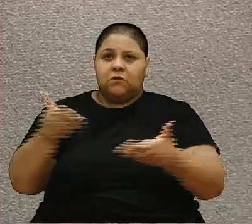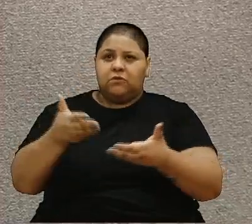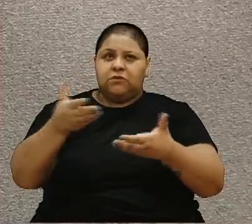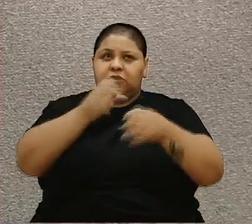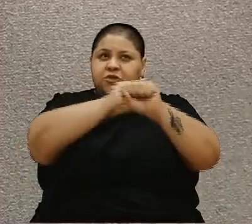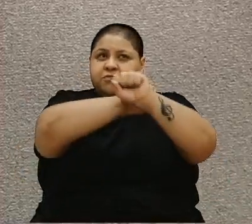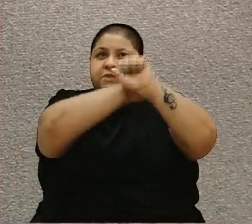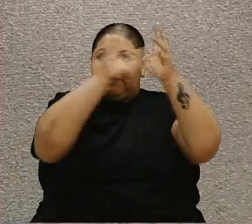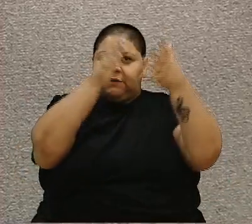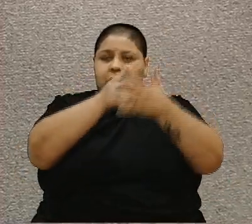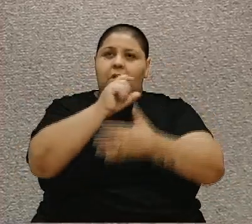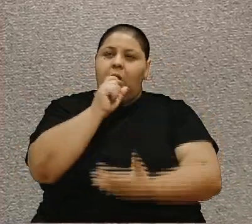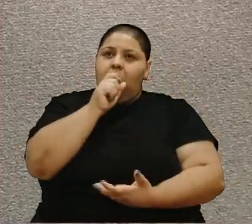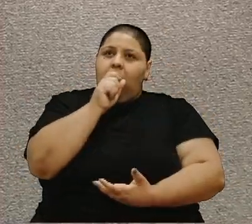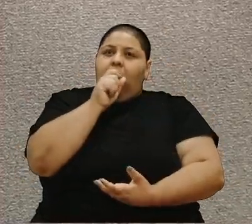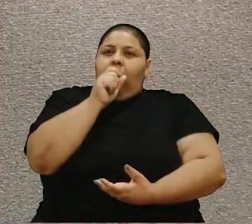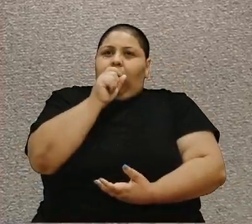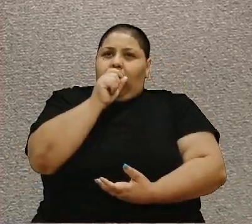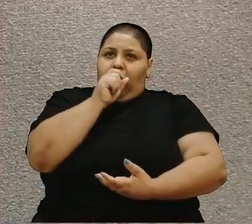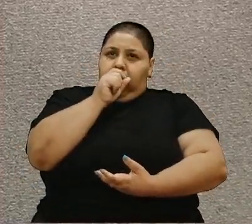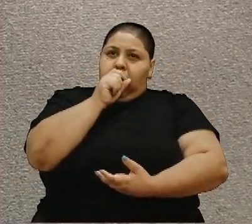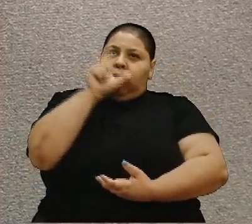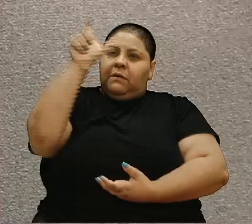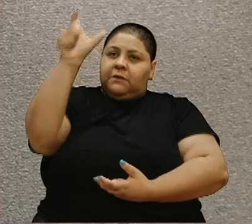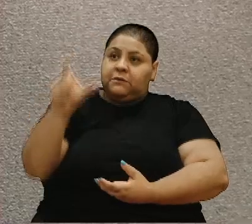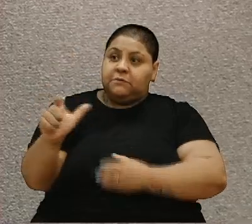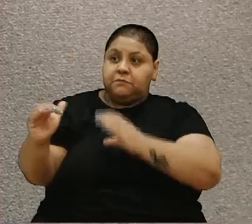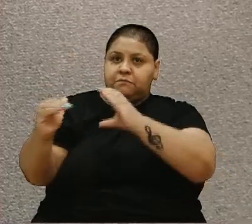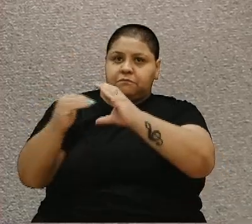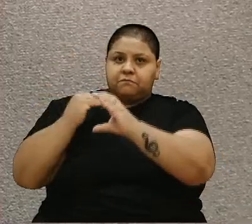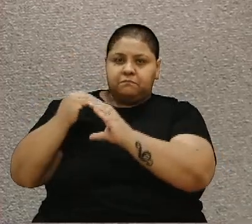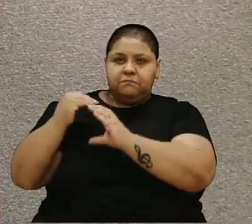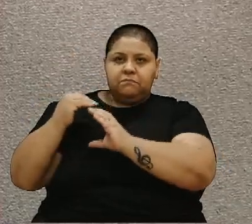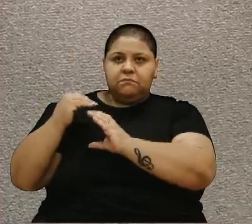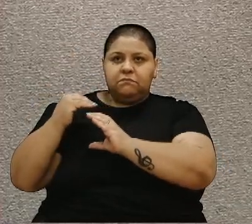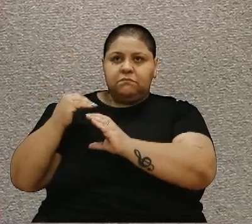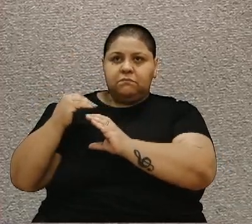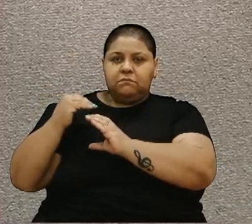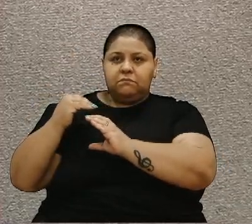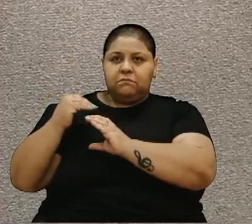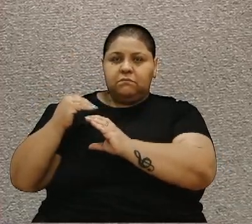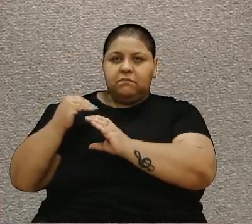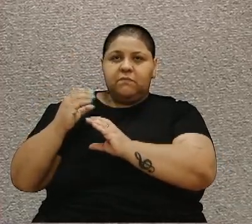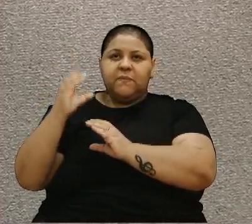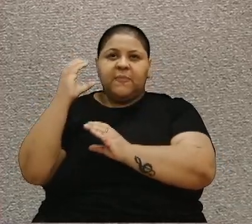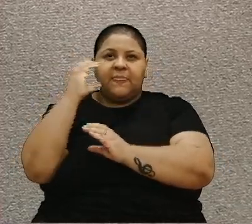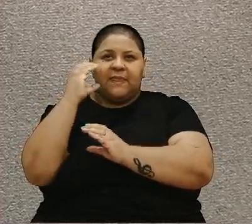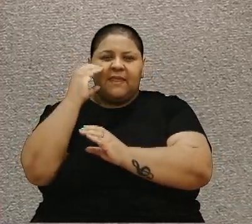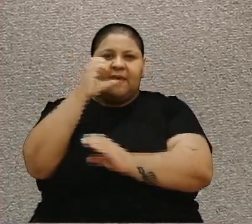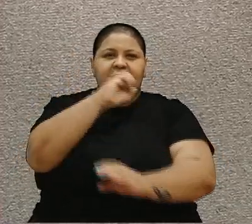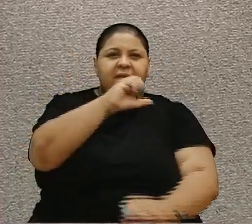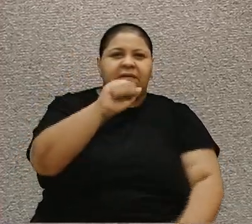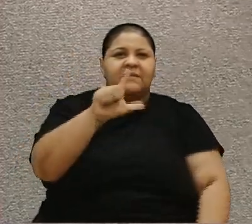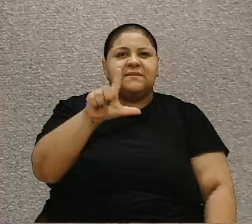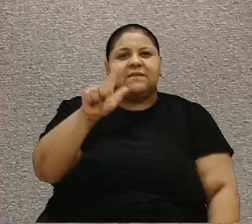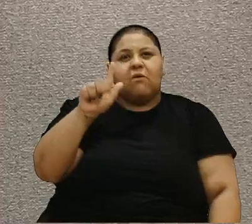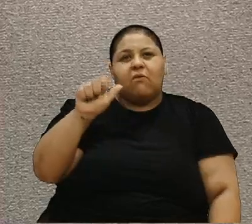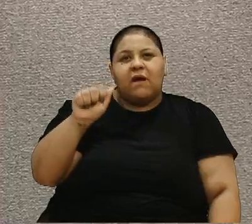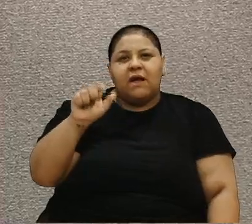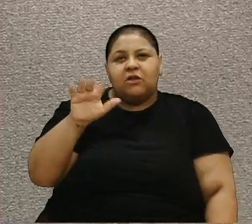manhã, a pessoa me mandou mensagem, ali a linha Ana Rex Salgado Filho. Normalmente é um ônibus